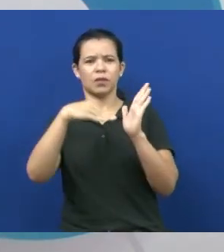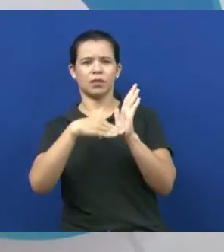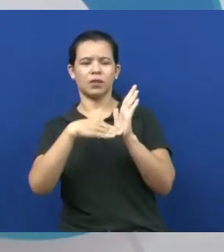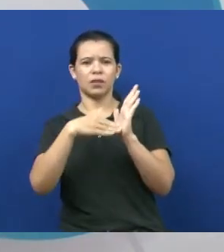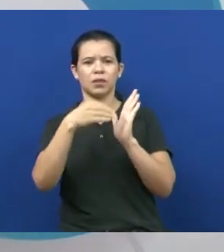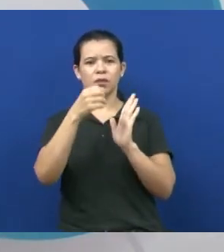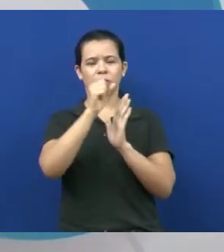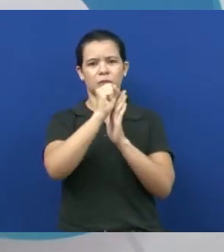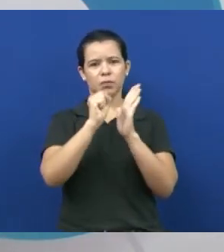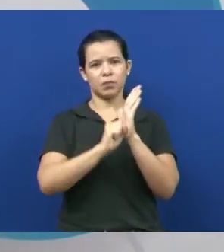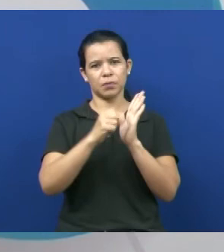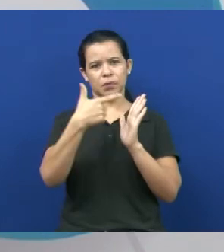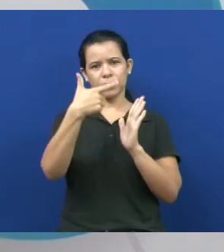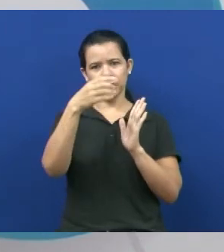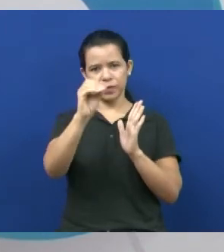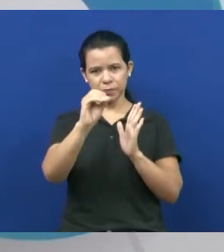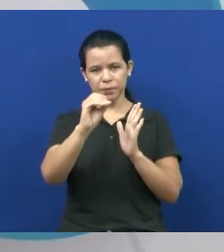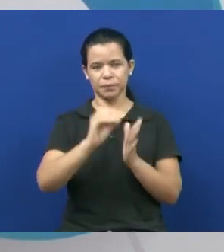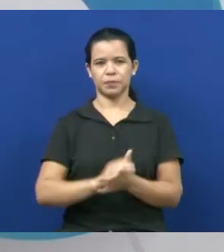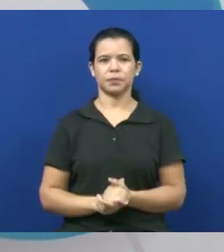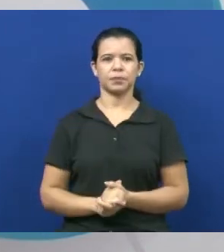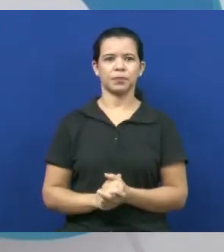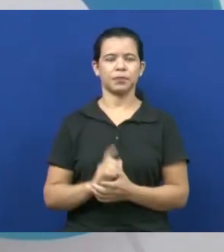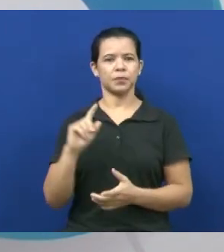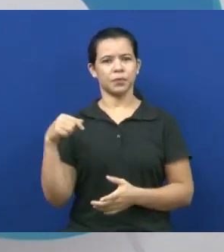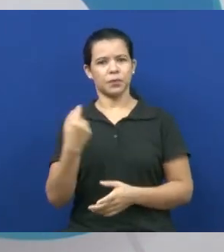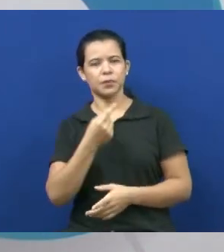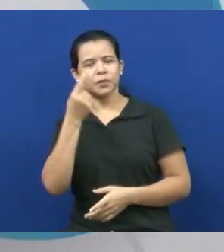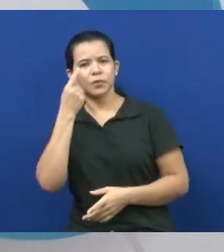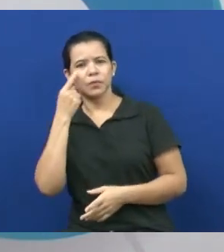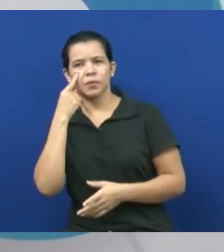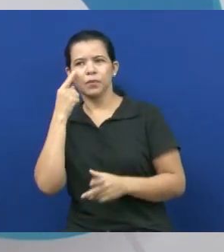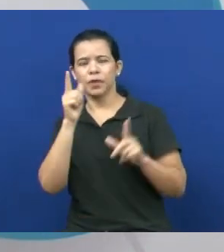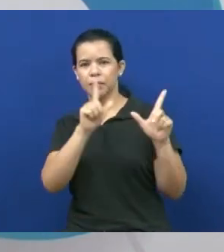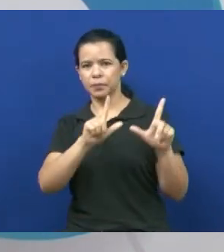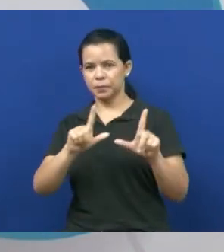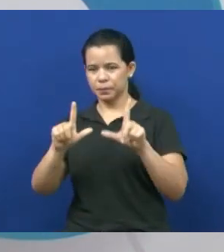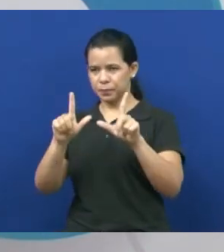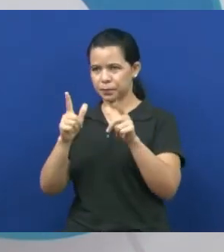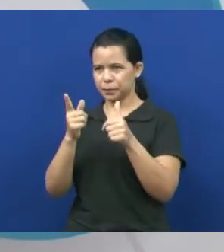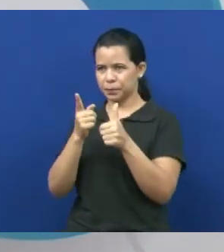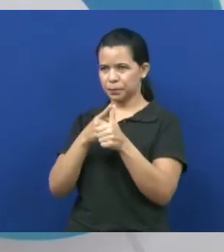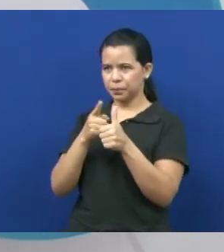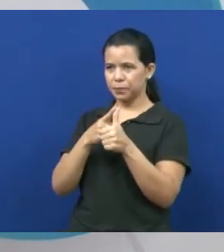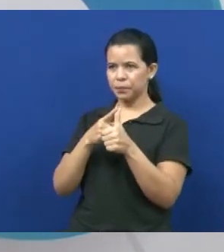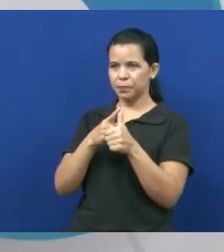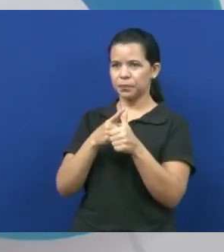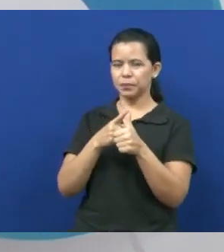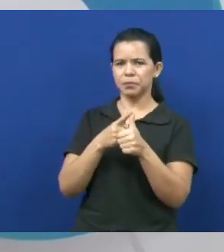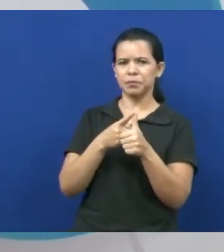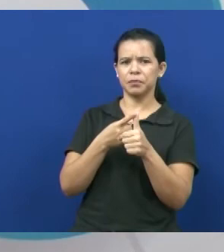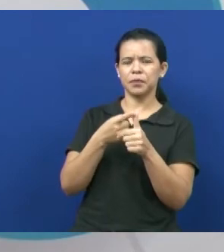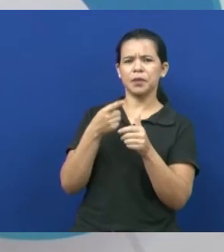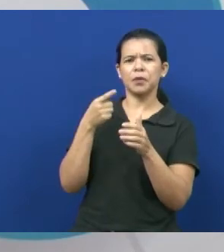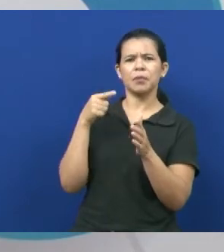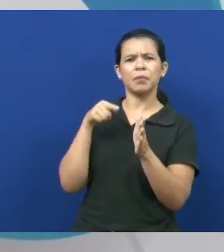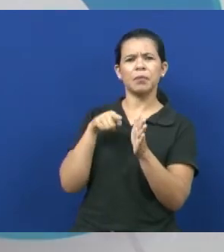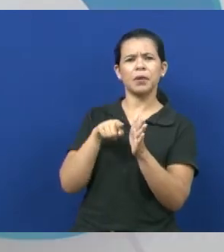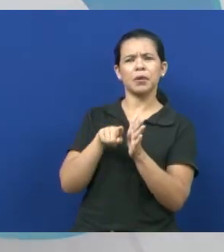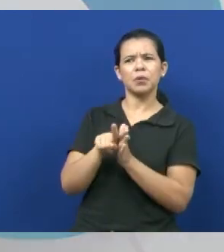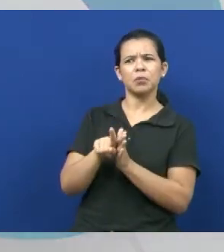transição aí. Então, nós podemos ver aqui no nosso primeiro slide o quê? Né? A pergunta é, o que